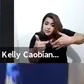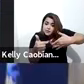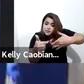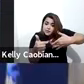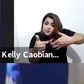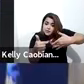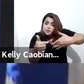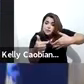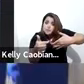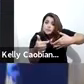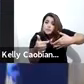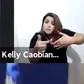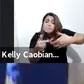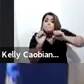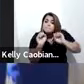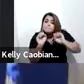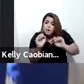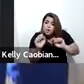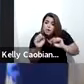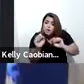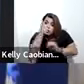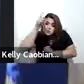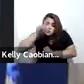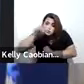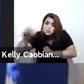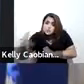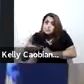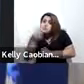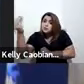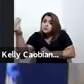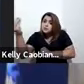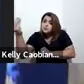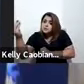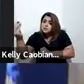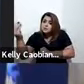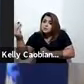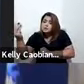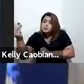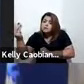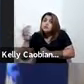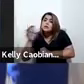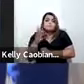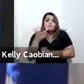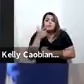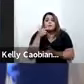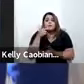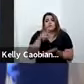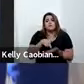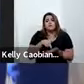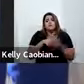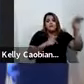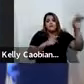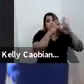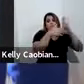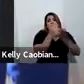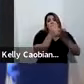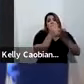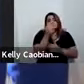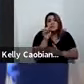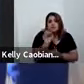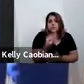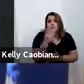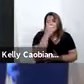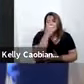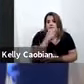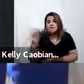determinar a impossibilidade de sobrevivência financeira da empresa. É evidente que uma empresa com 7.300